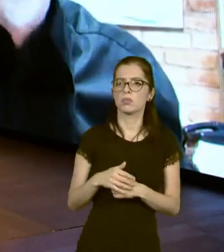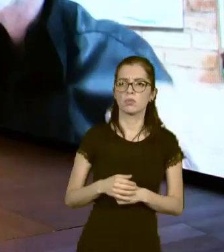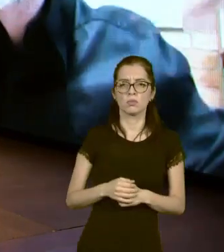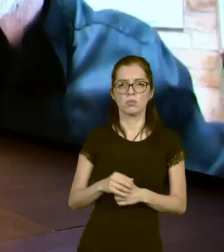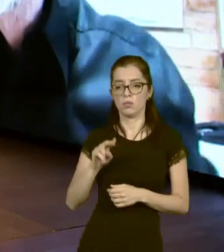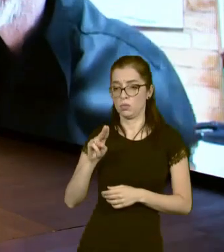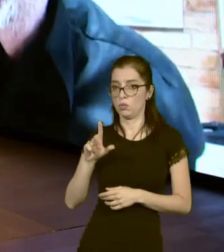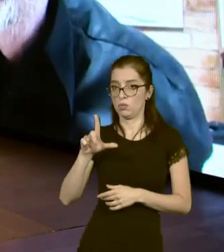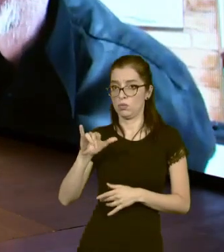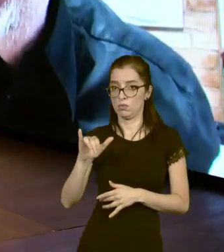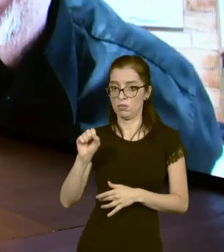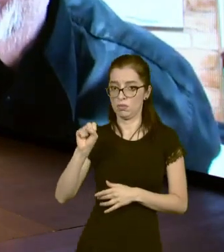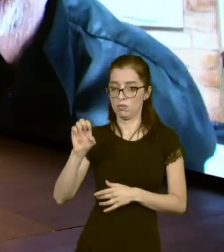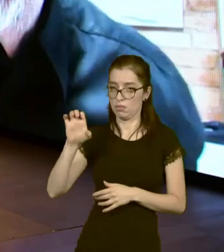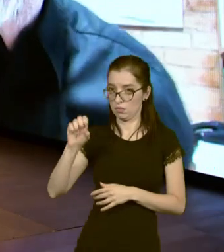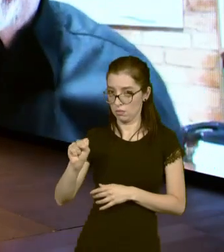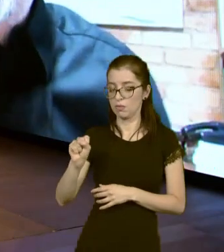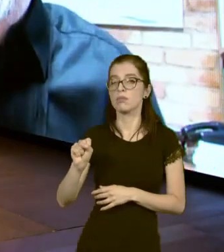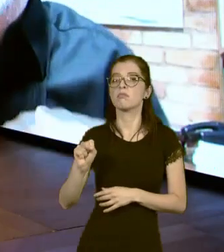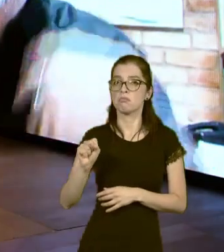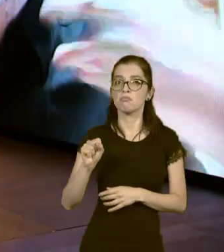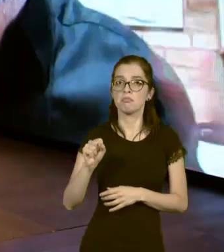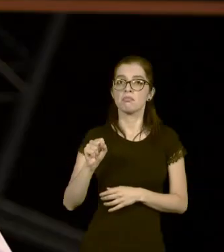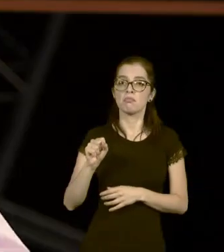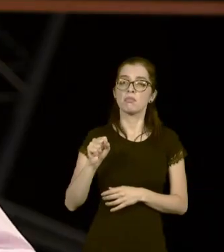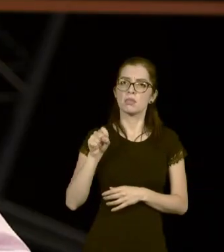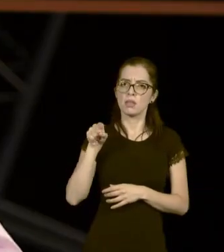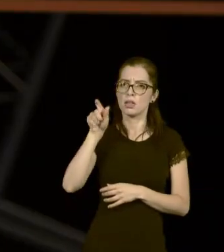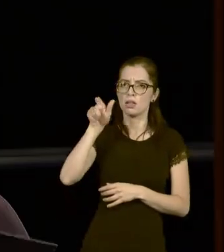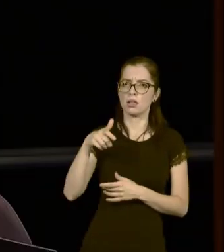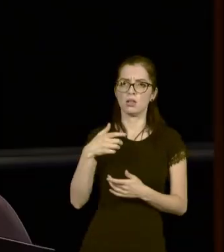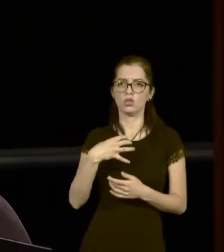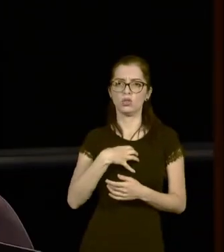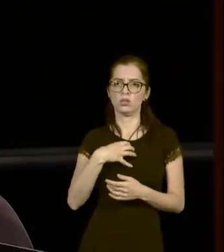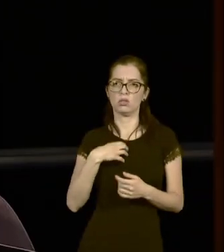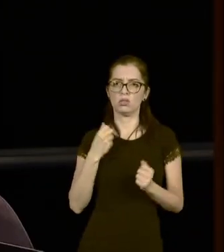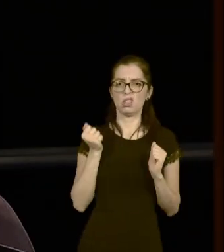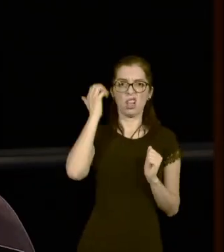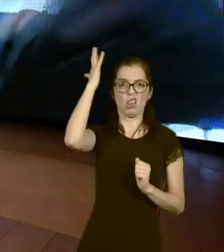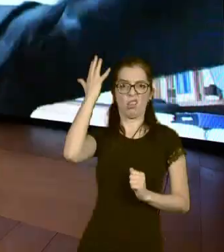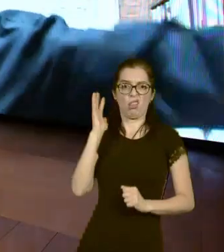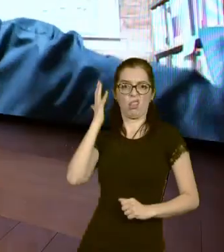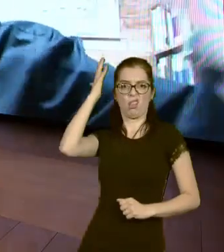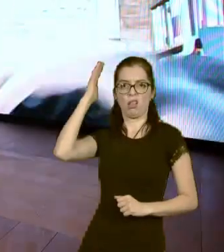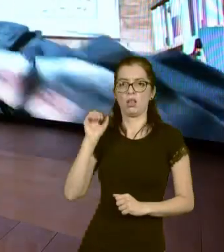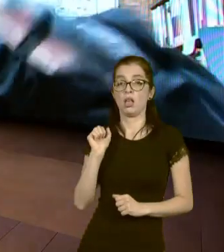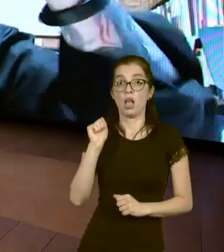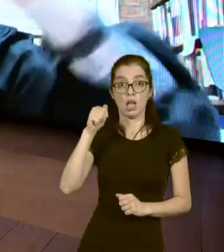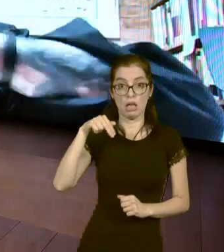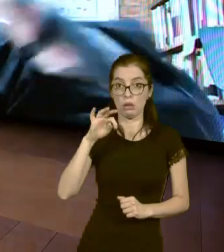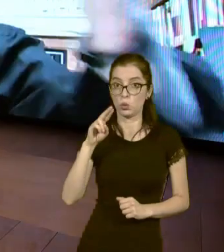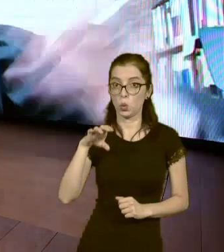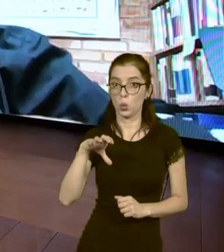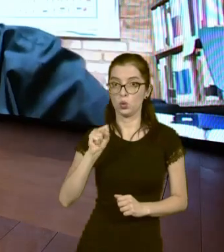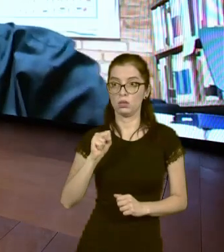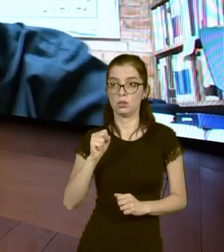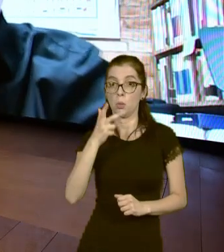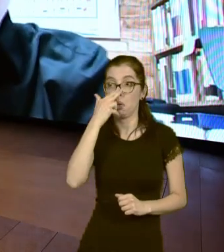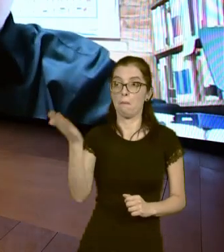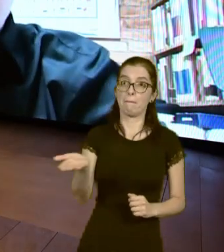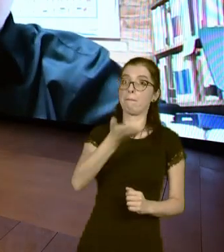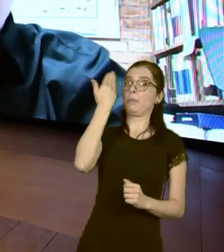daquele momento, né? Daqueles meses e, quem sabe, anos ficando ali e tudo mais. Aí ele chamou todo mundo, me botou na frente e falou assim, olha,